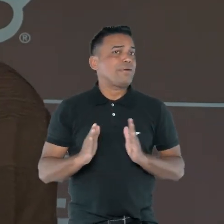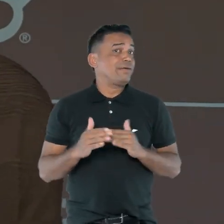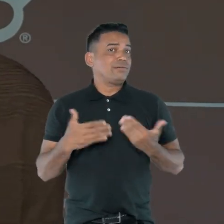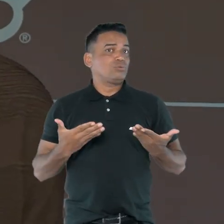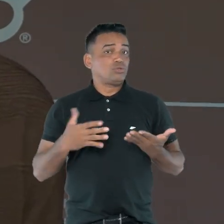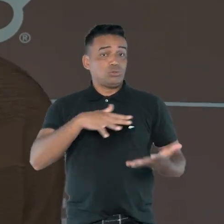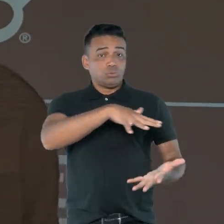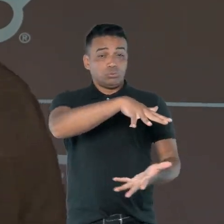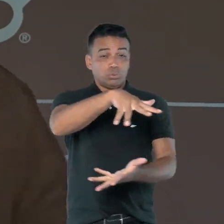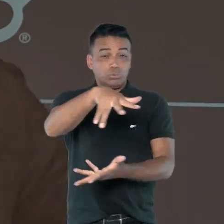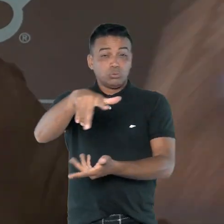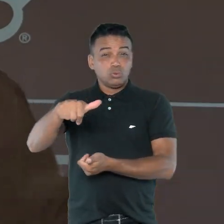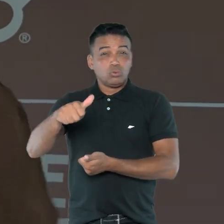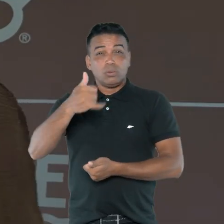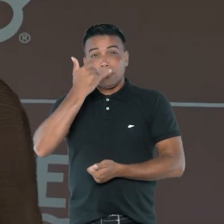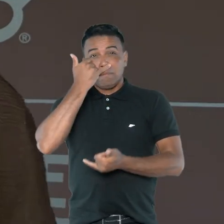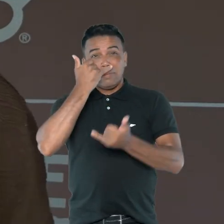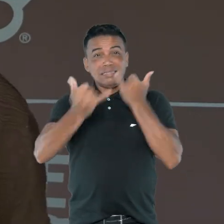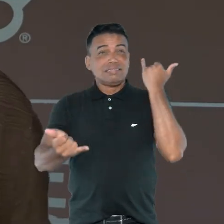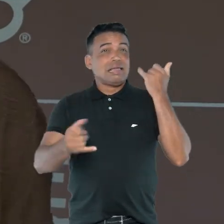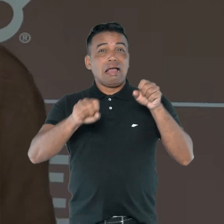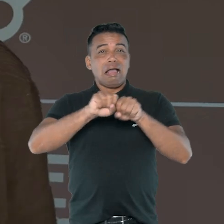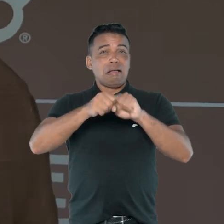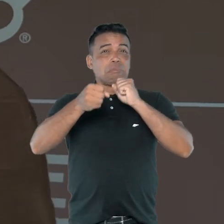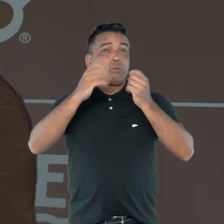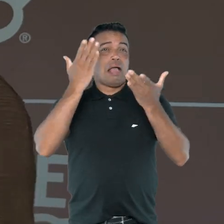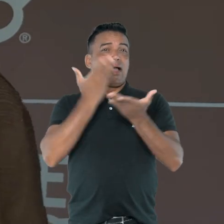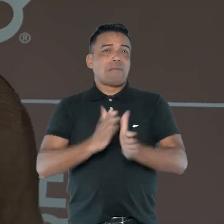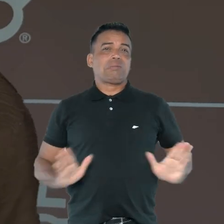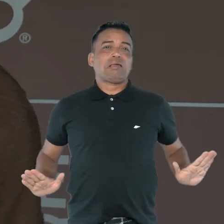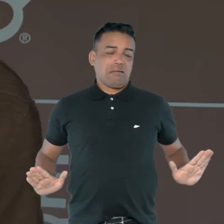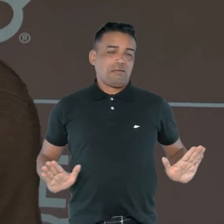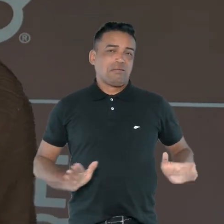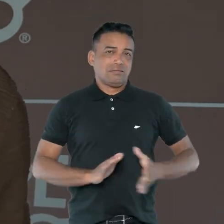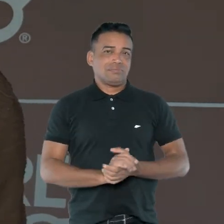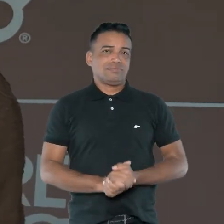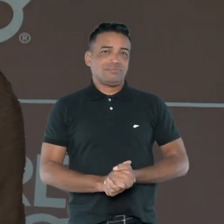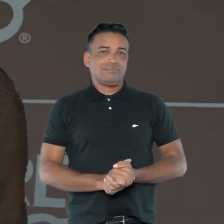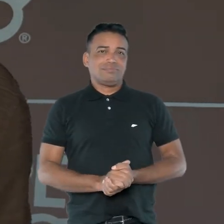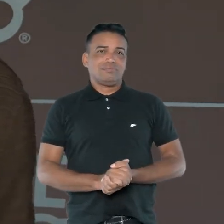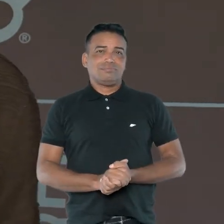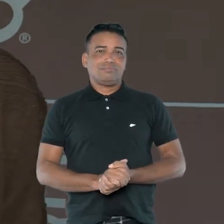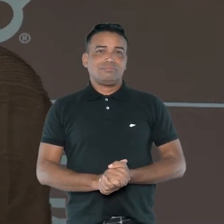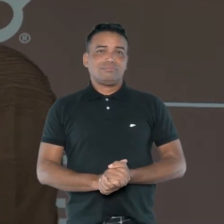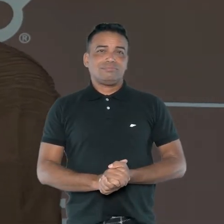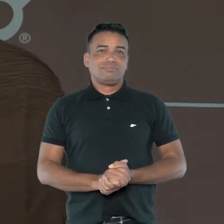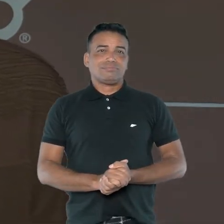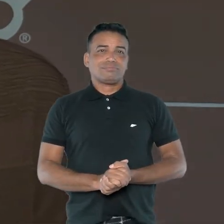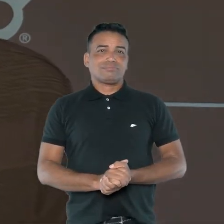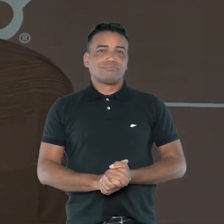momento em que o mundo parecia desabar para todo mundo.